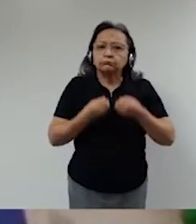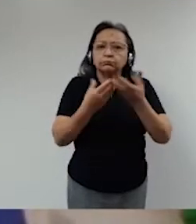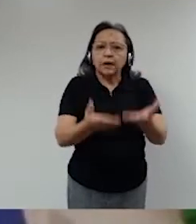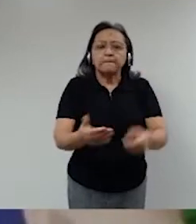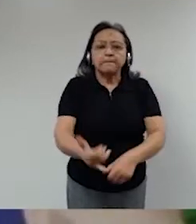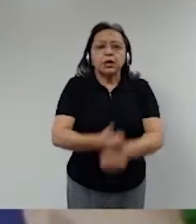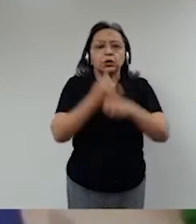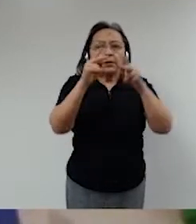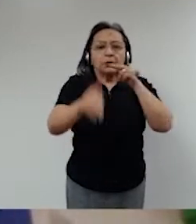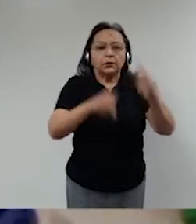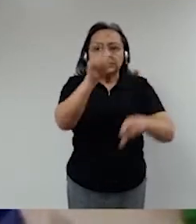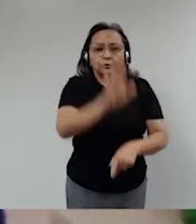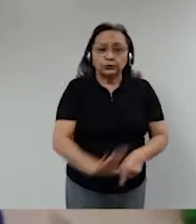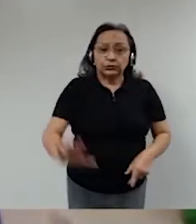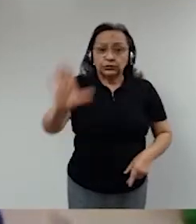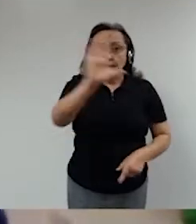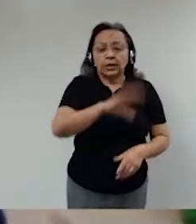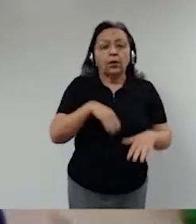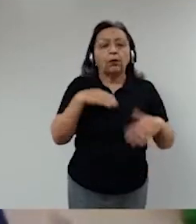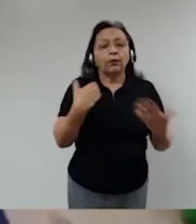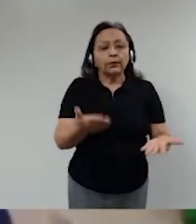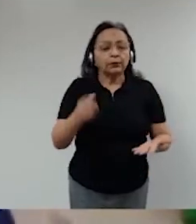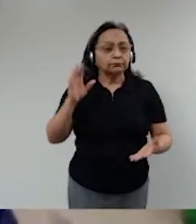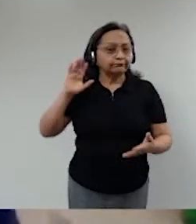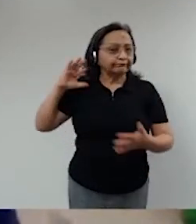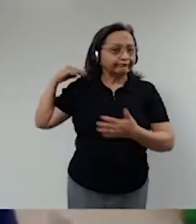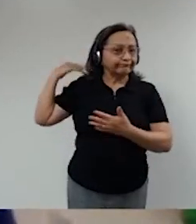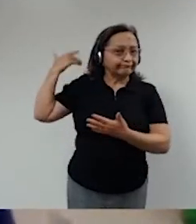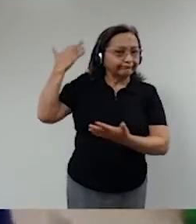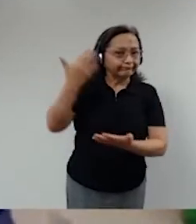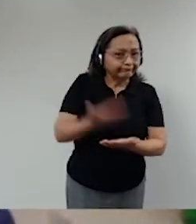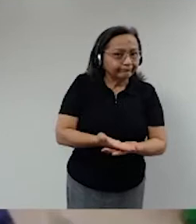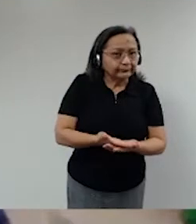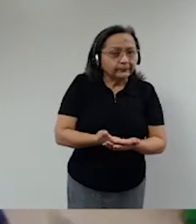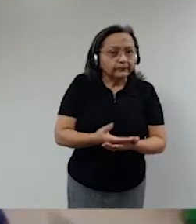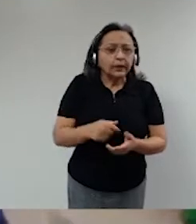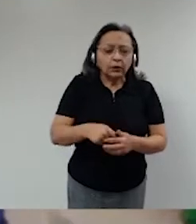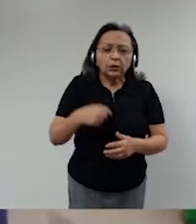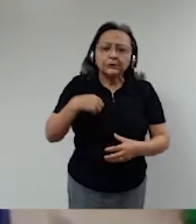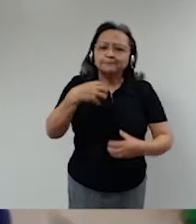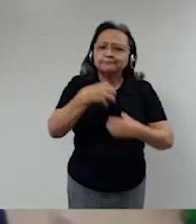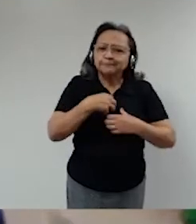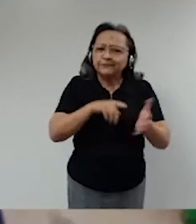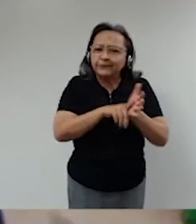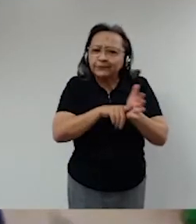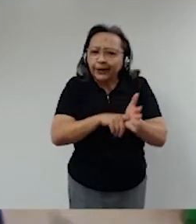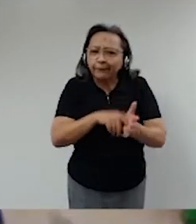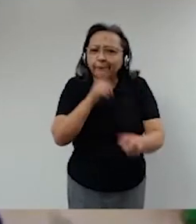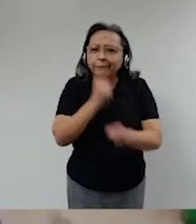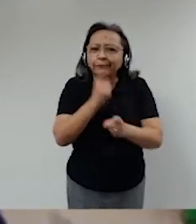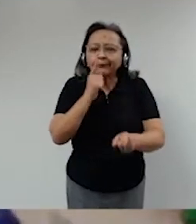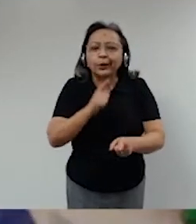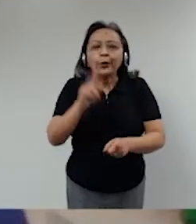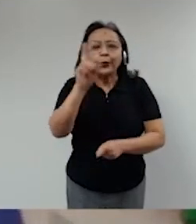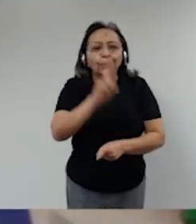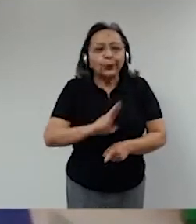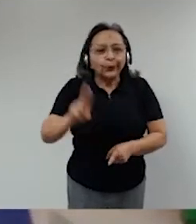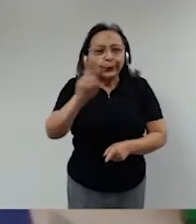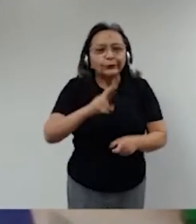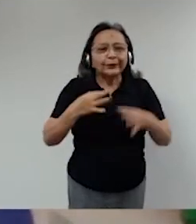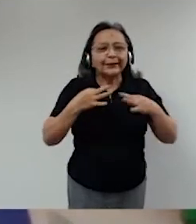no geral, né? Então, historicamente, a gente verifica que o uso de telecomunicação na área de saúde é bastante